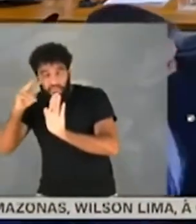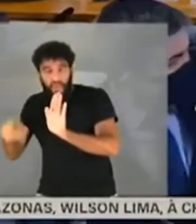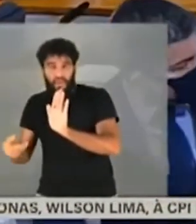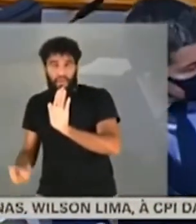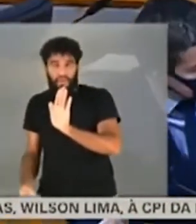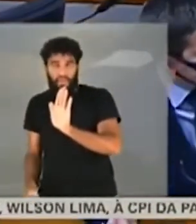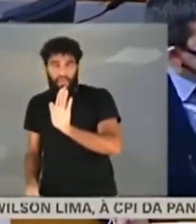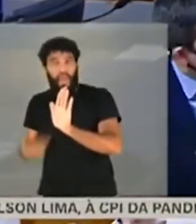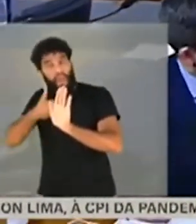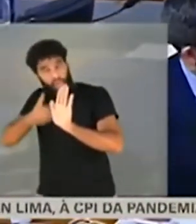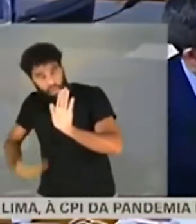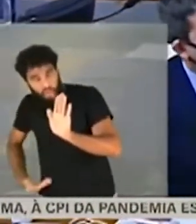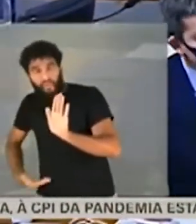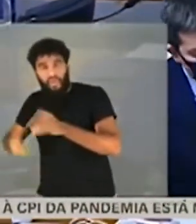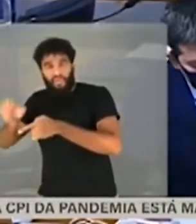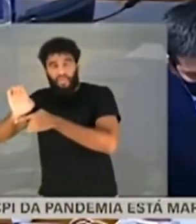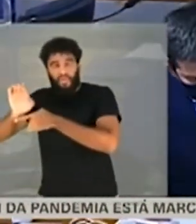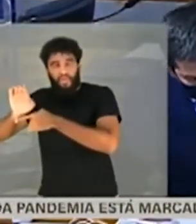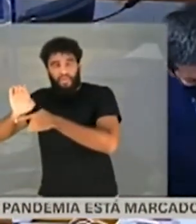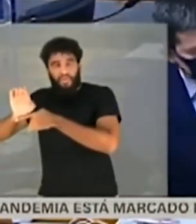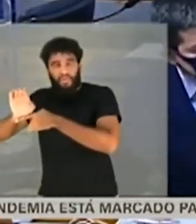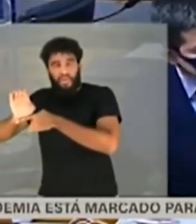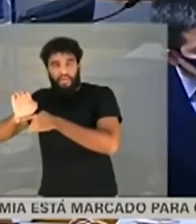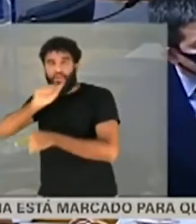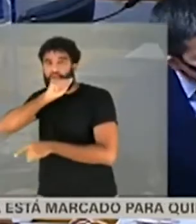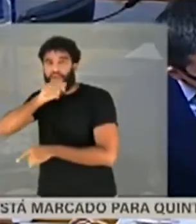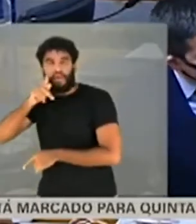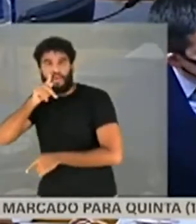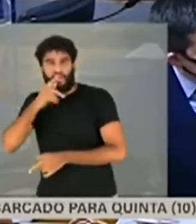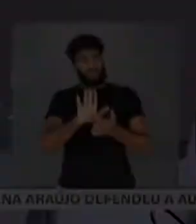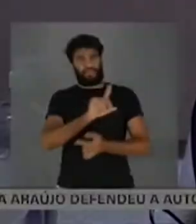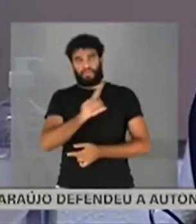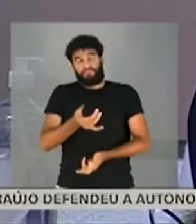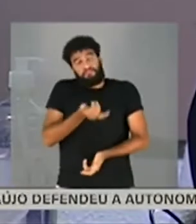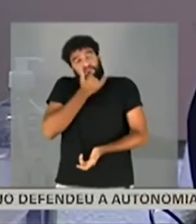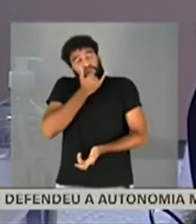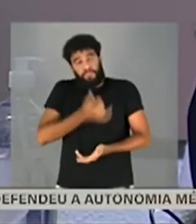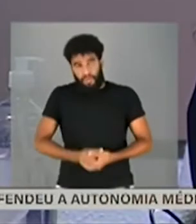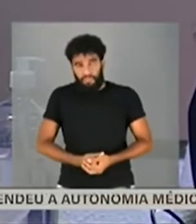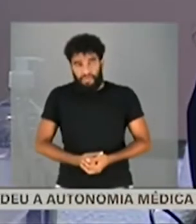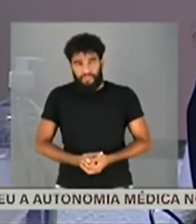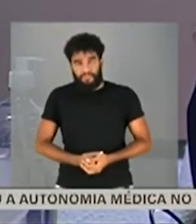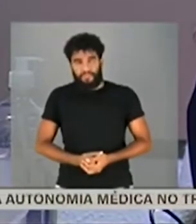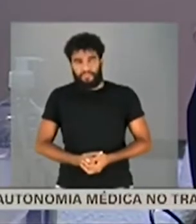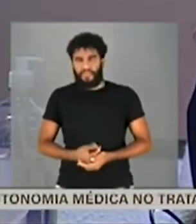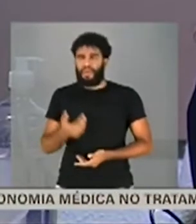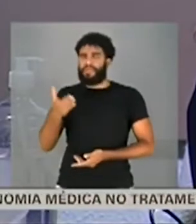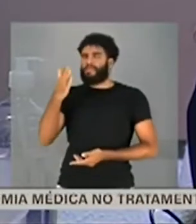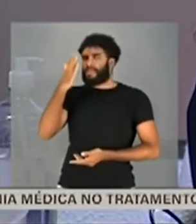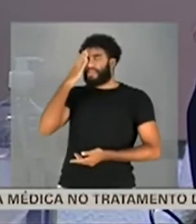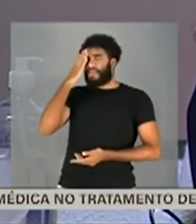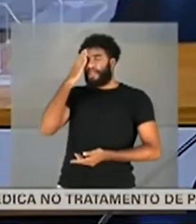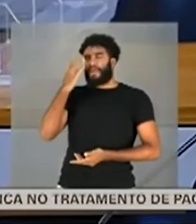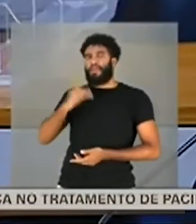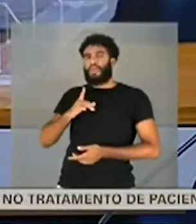Está errado. É do governo do Estado do Amapá. Fraudou. Não fraudou. Fraudou. A senhora sabe a pesquisa de